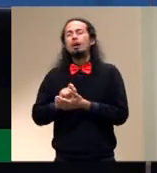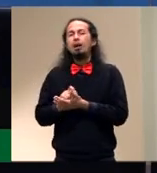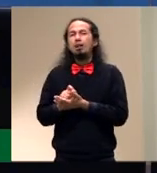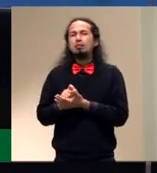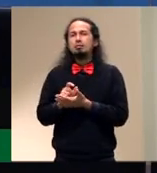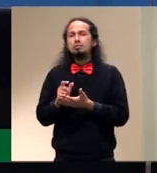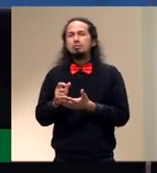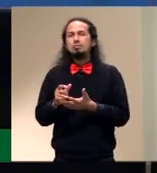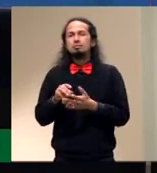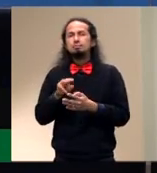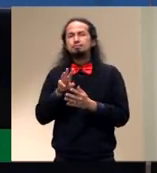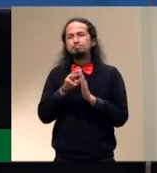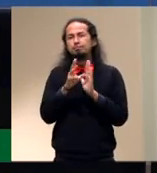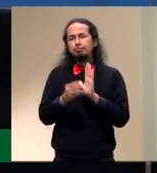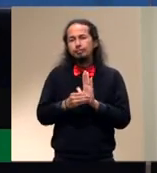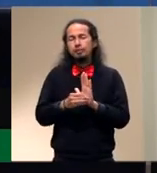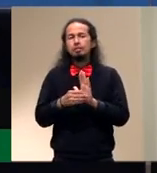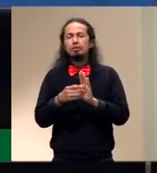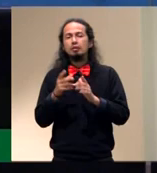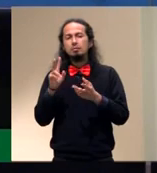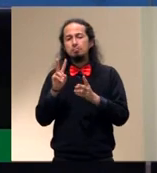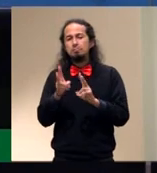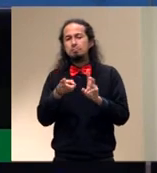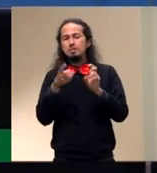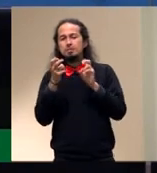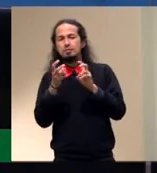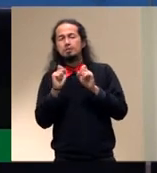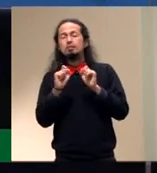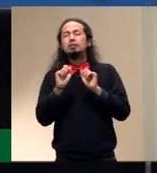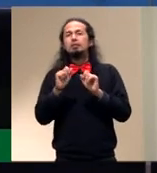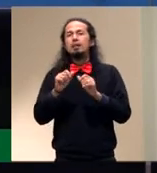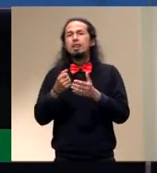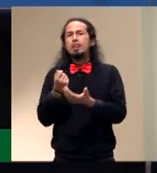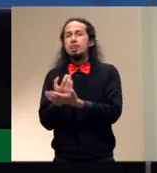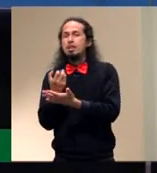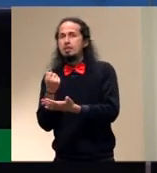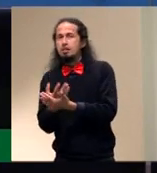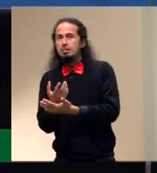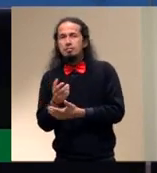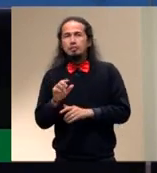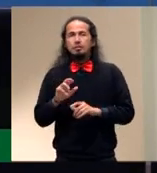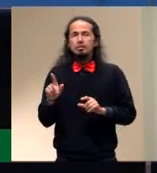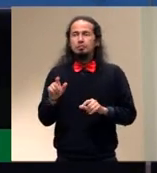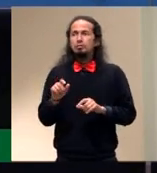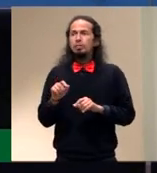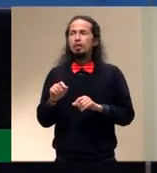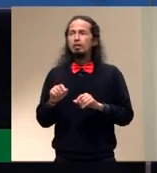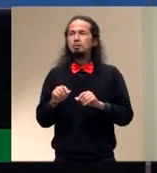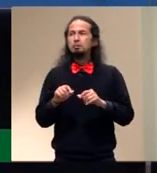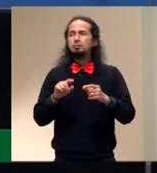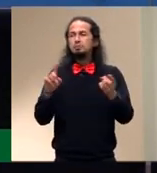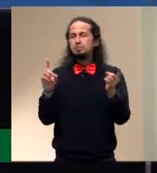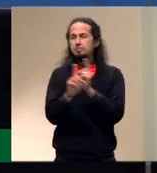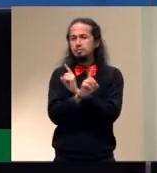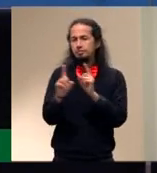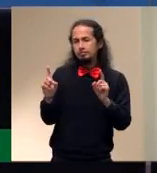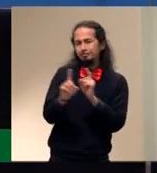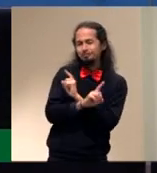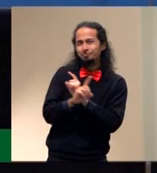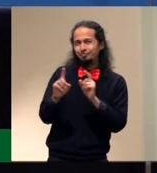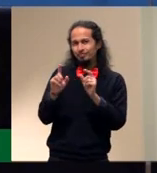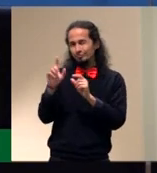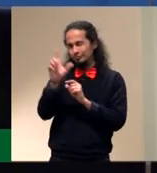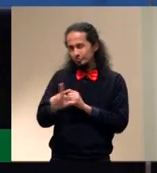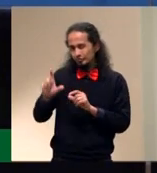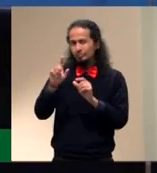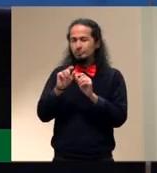nós estamos centrados mais numa perspectiva do processo de letramento, né, do que de uma lógica meramente mecanizada de decodificação